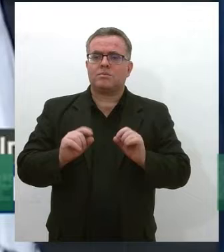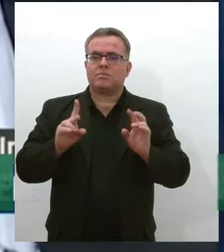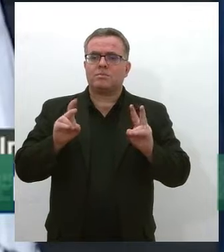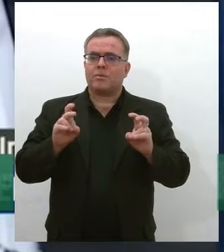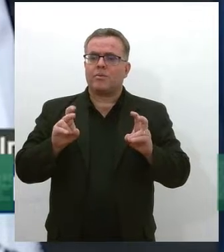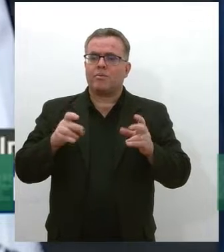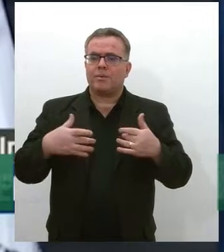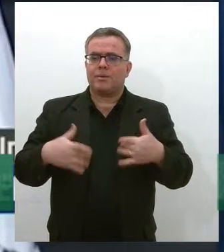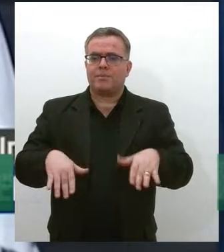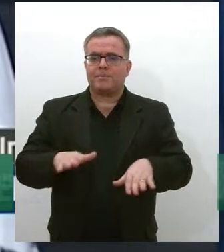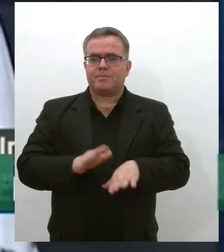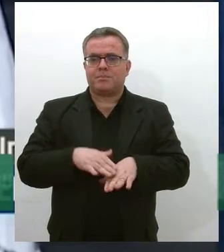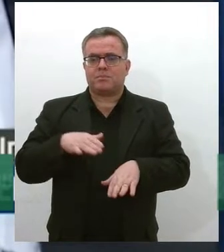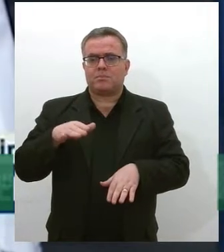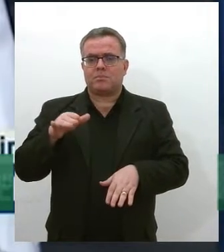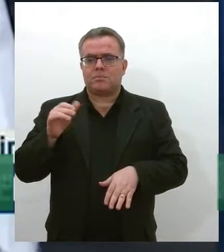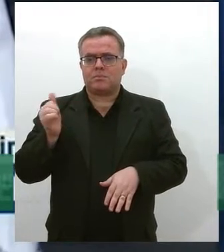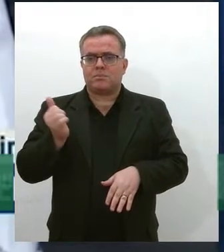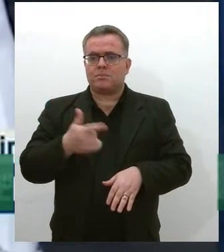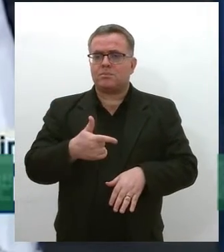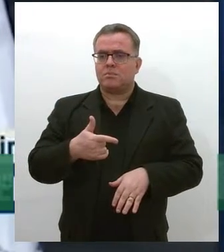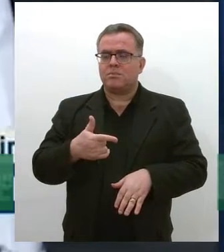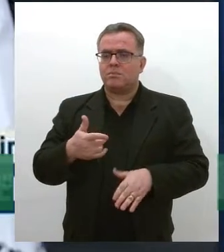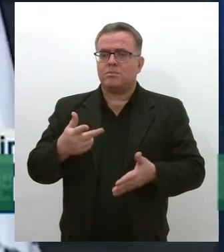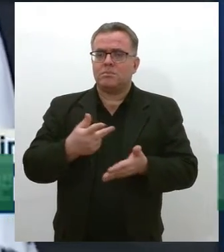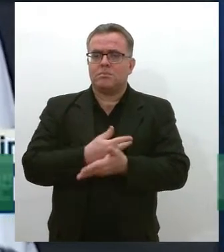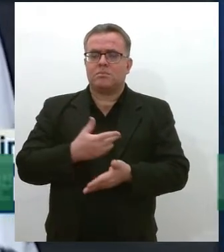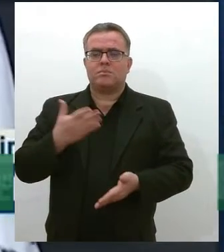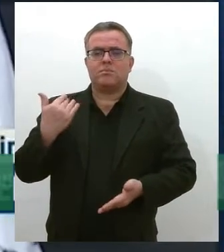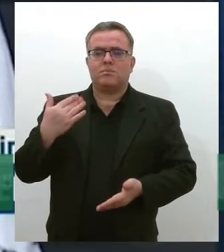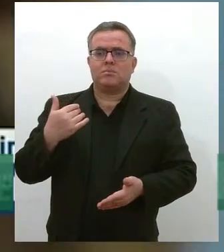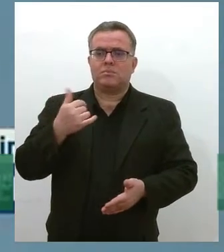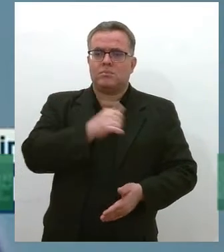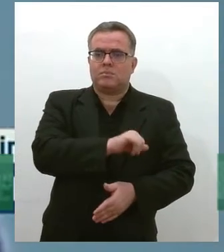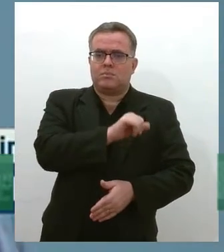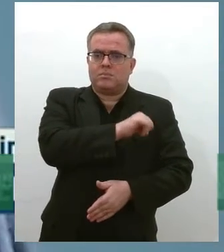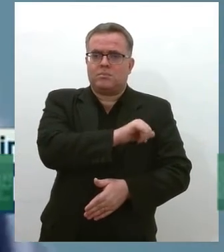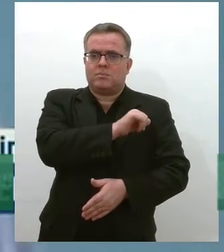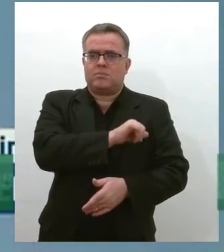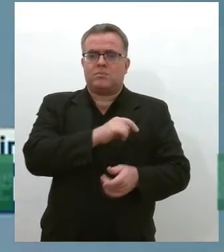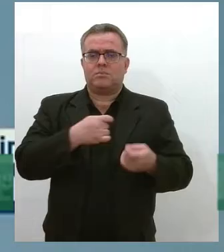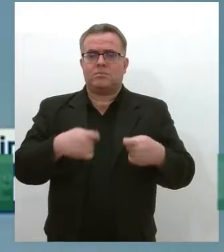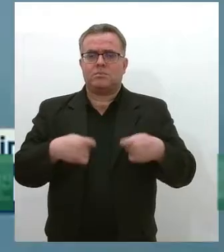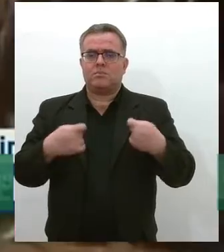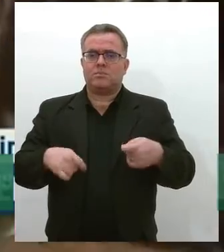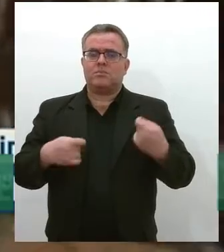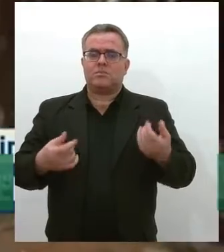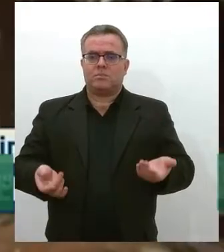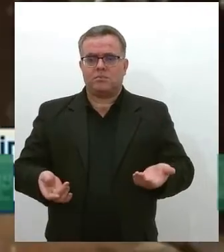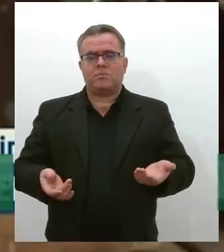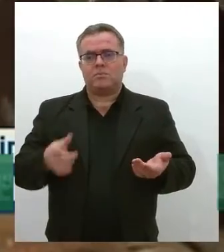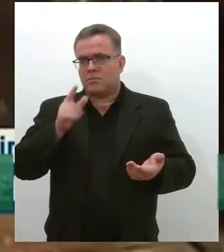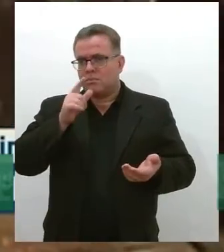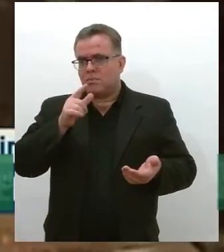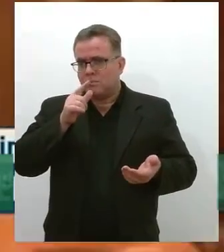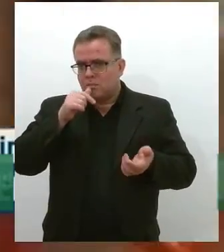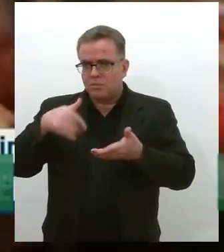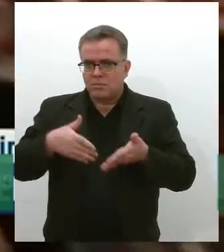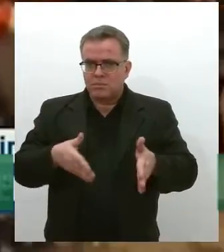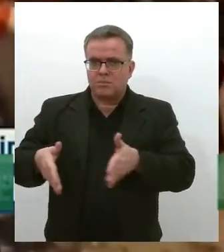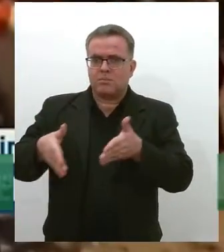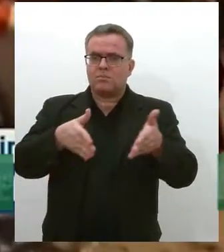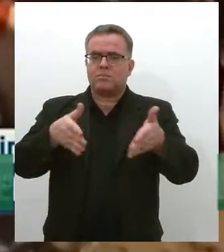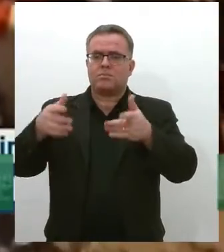que o que aconteceu no Rio, e ela precisa sair das margens do Ipiranga. Se você olhar para o Brasil, você tem